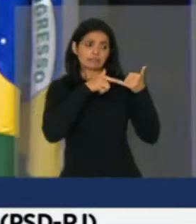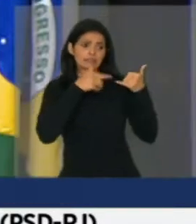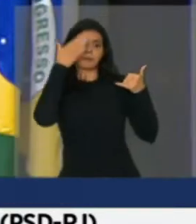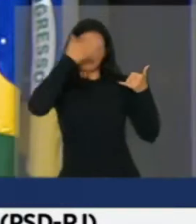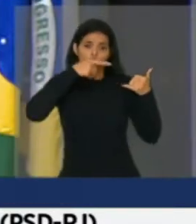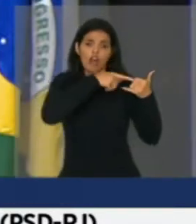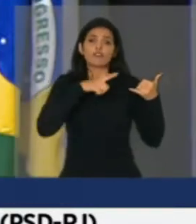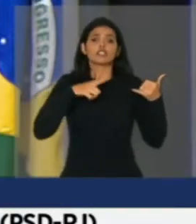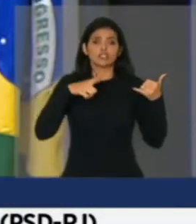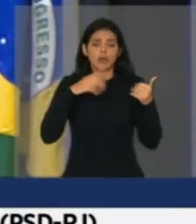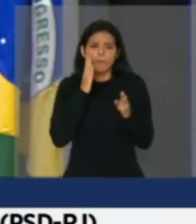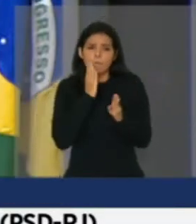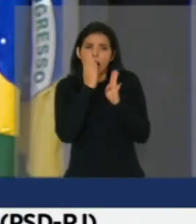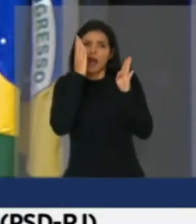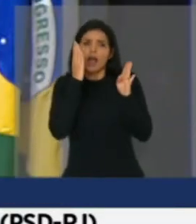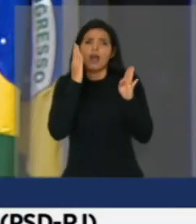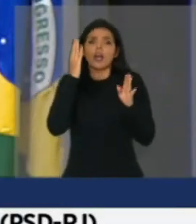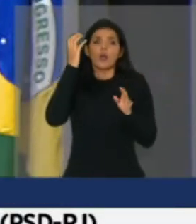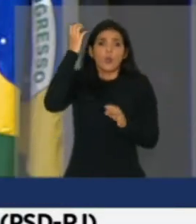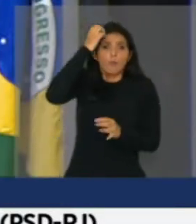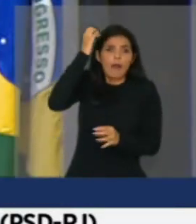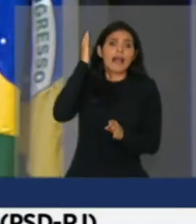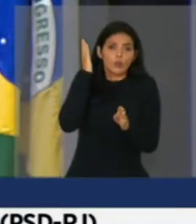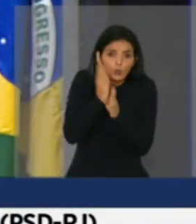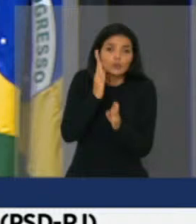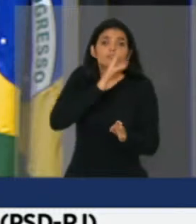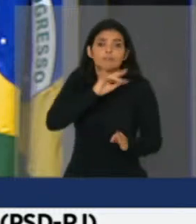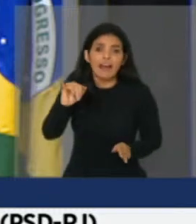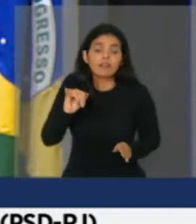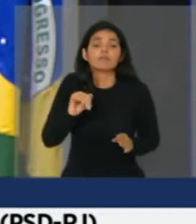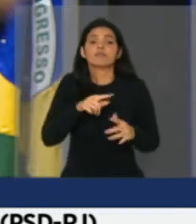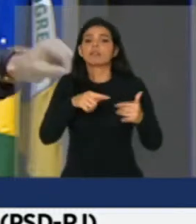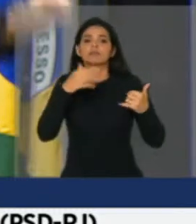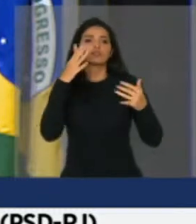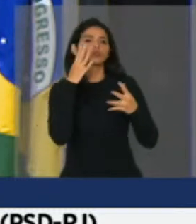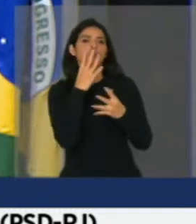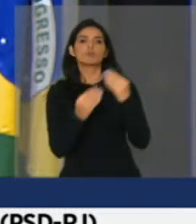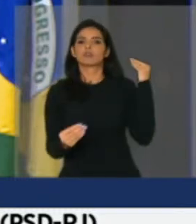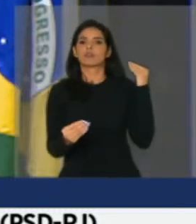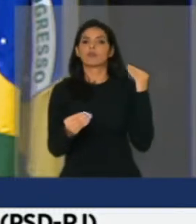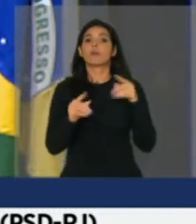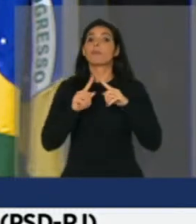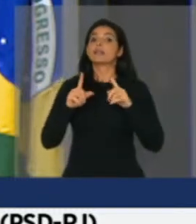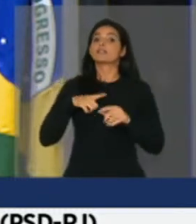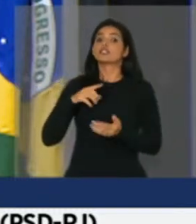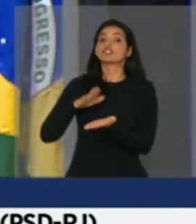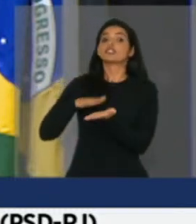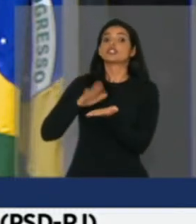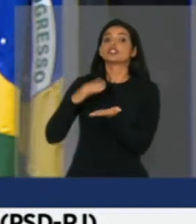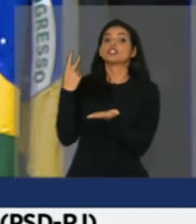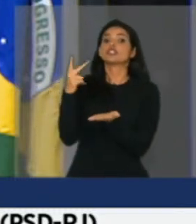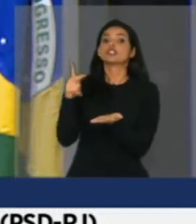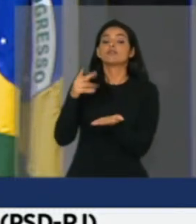das provas que sumiram, Ottoni. Uma das provas que sumiram sob posse da deputada Flor de